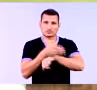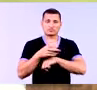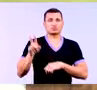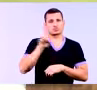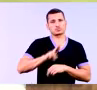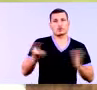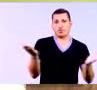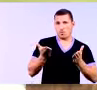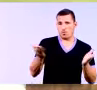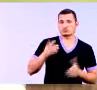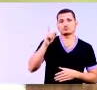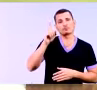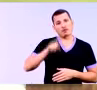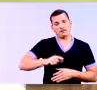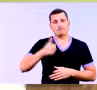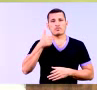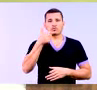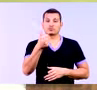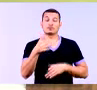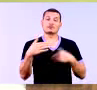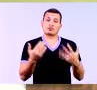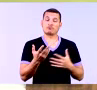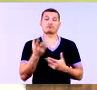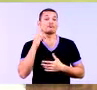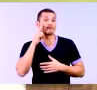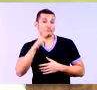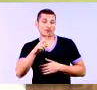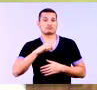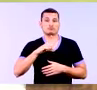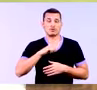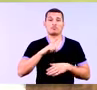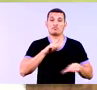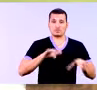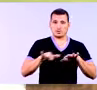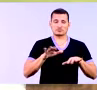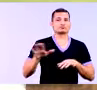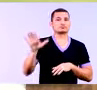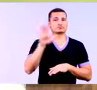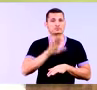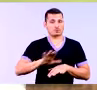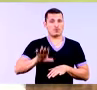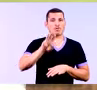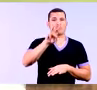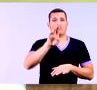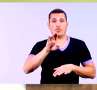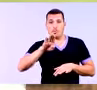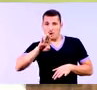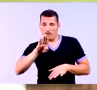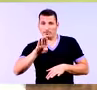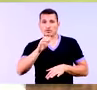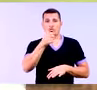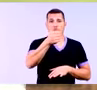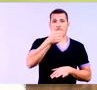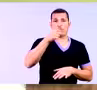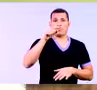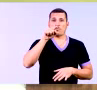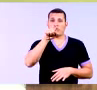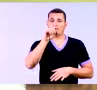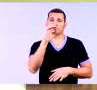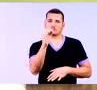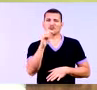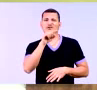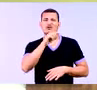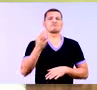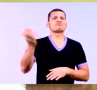ativa, né? Então, a gente vê isso na programação de modo geral. E na parte de web, quando saímos da web 1.0, que era